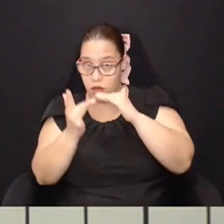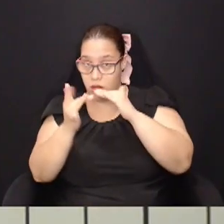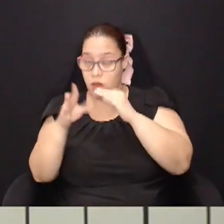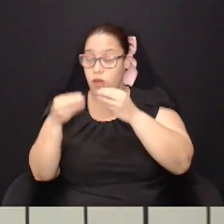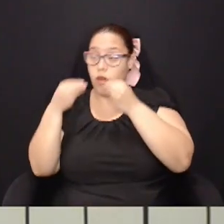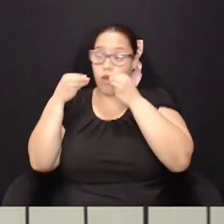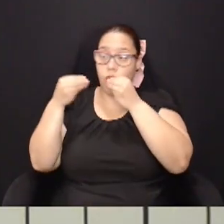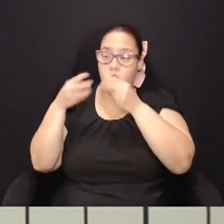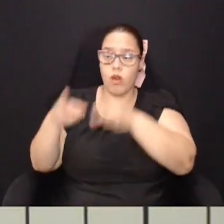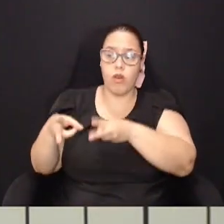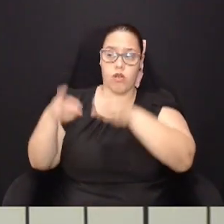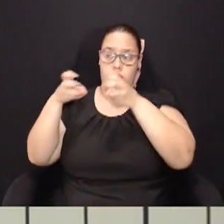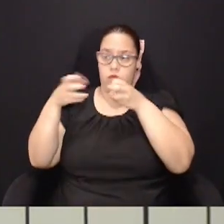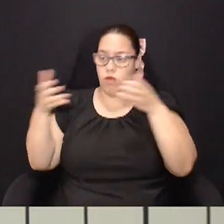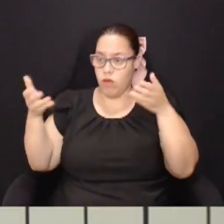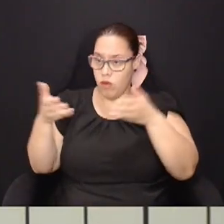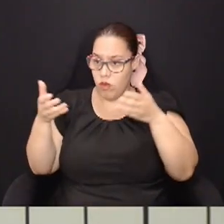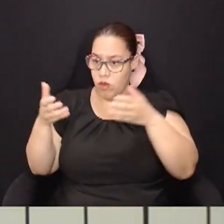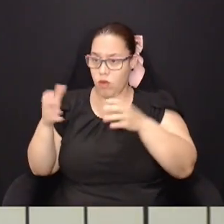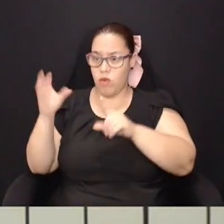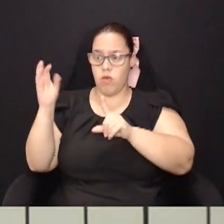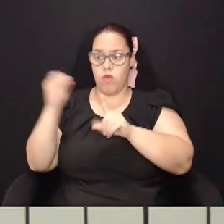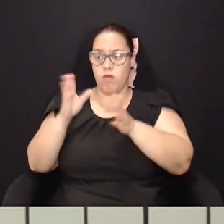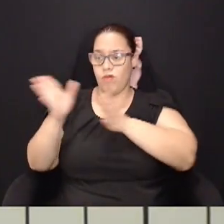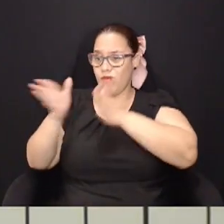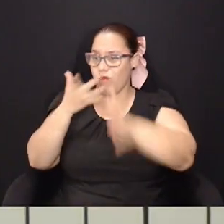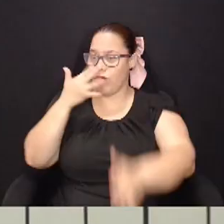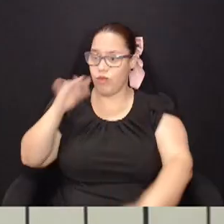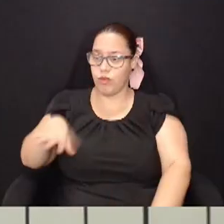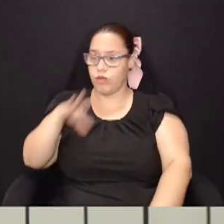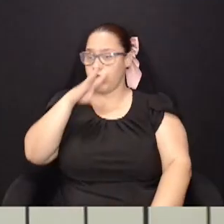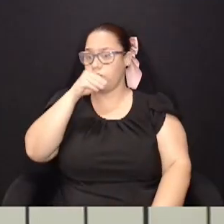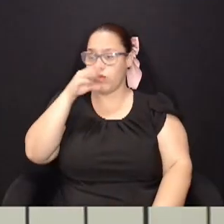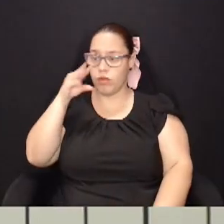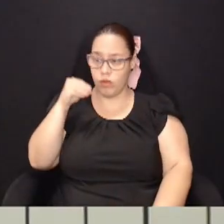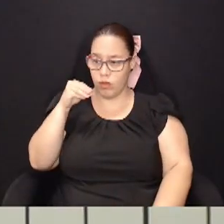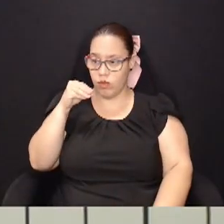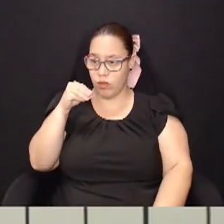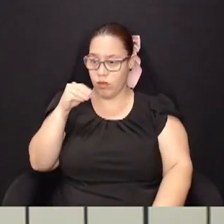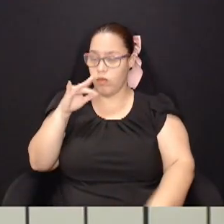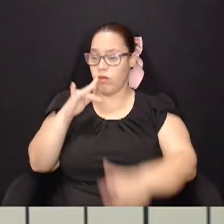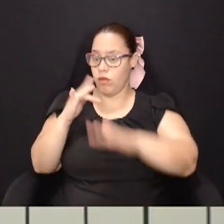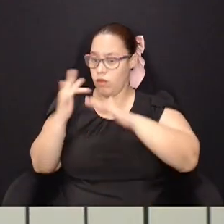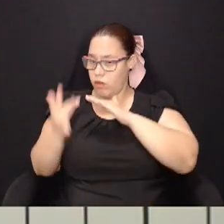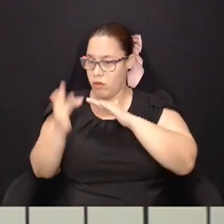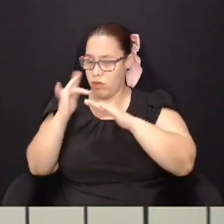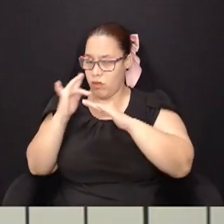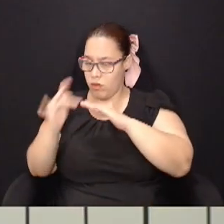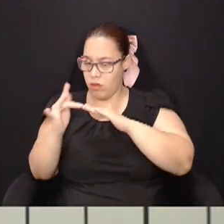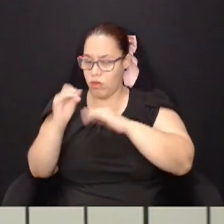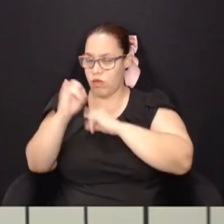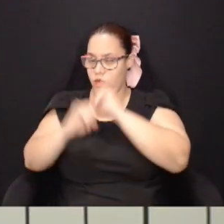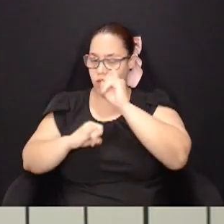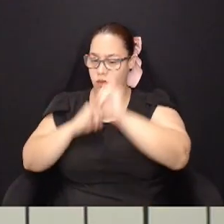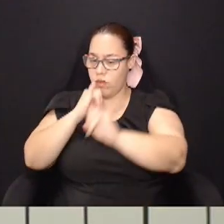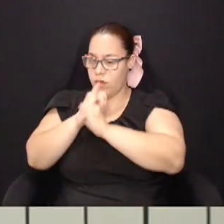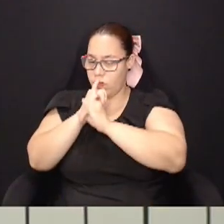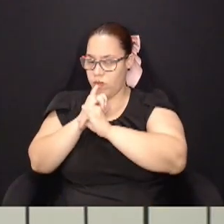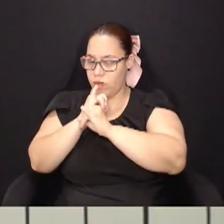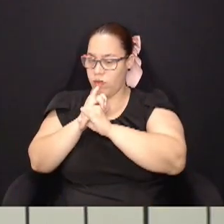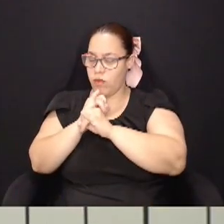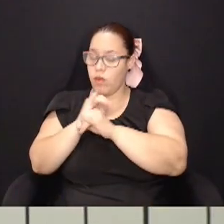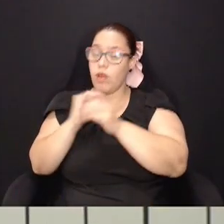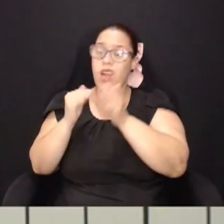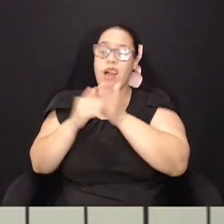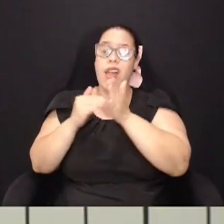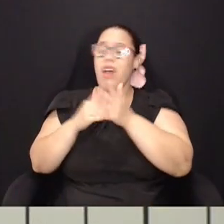enxerga hoje, né, o acesso de crianças e adolescentes às redes sociais, à internet em geral, até porque no mundo em